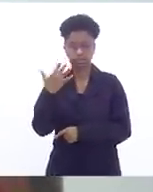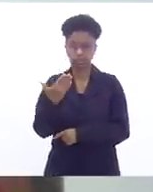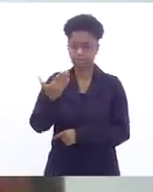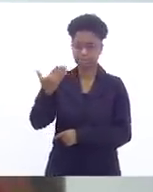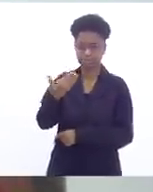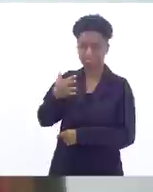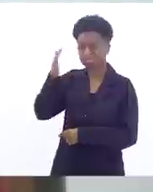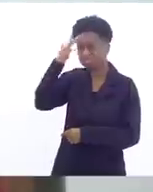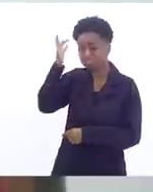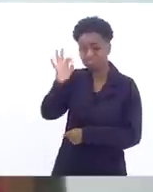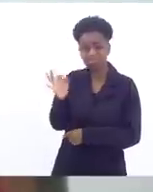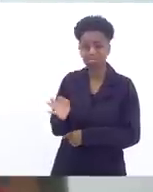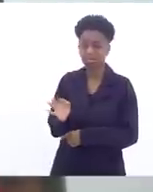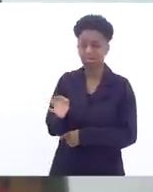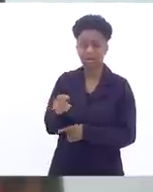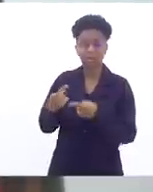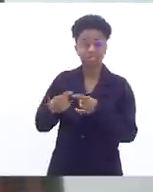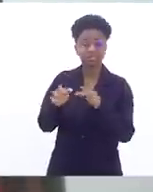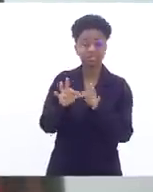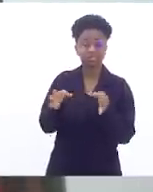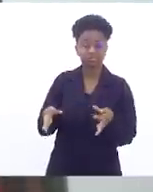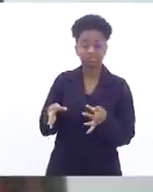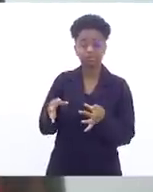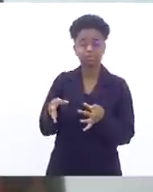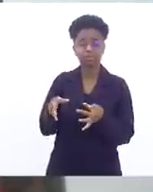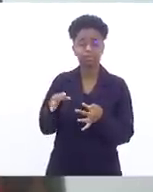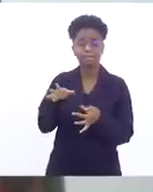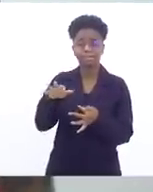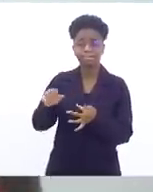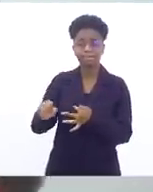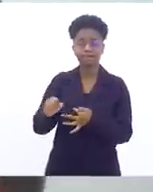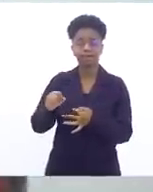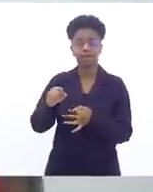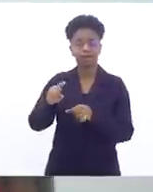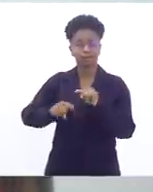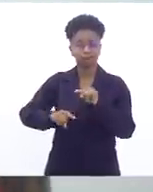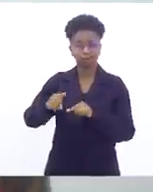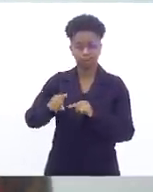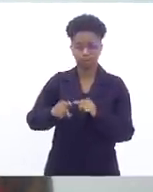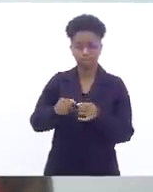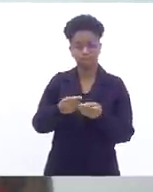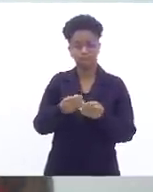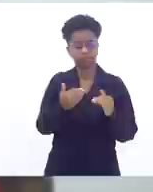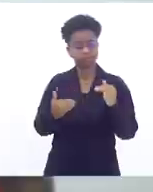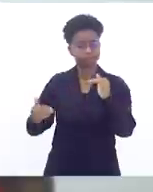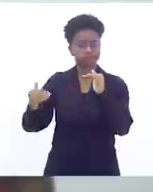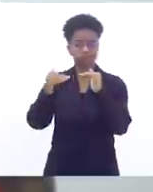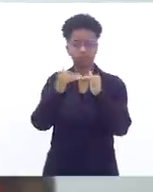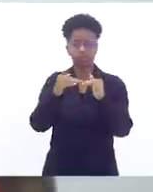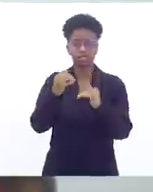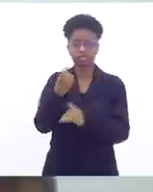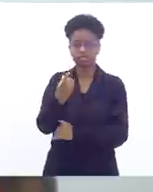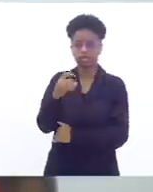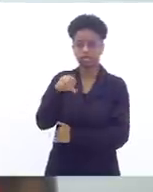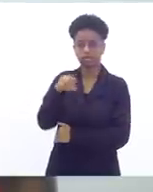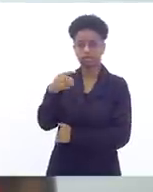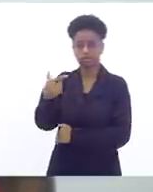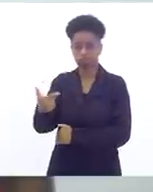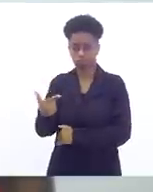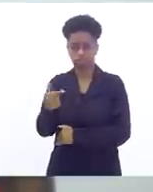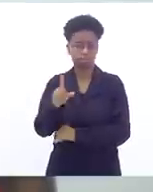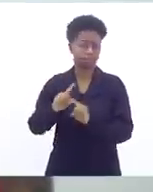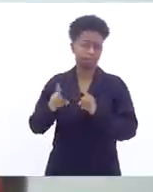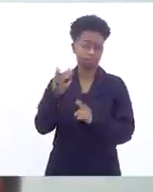entender era simplesmente pegar uma gratificação que já existia Gretchen e que parar para todo mundo 192 e meio sabe lá Quem